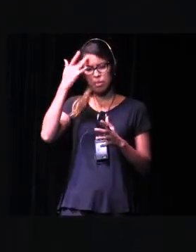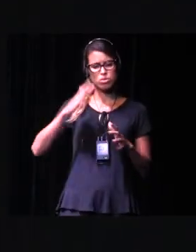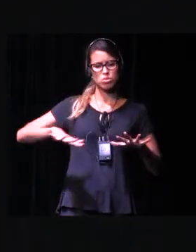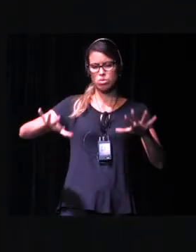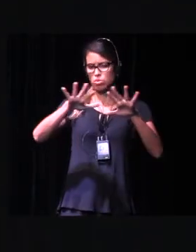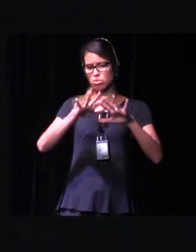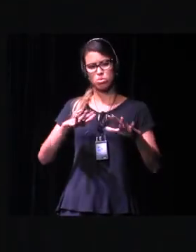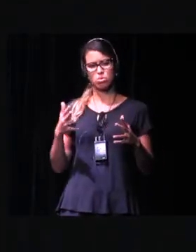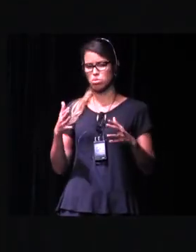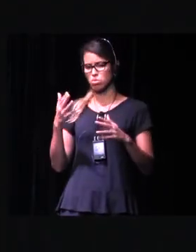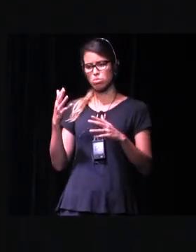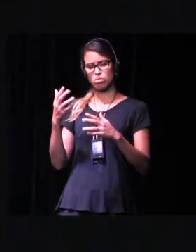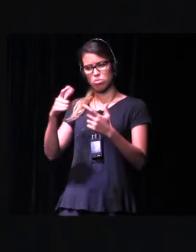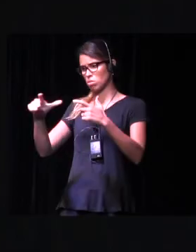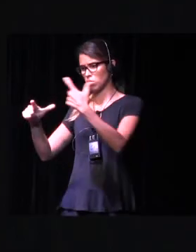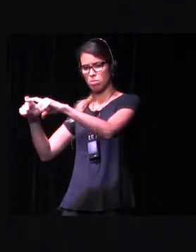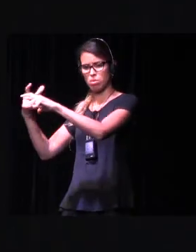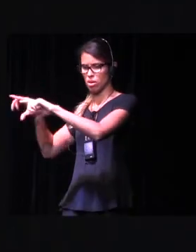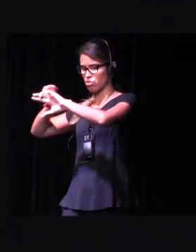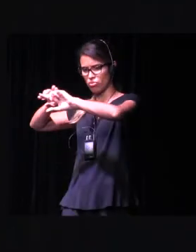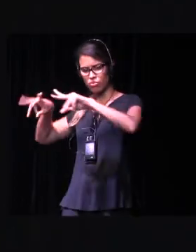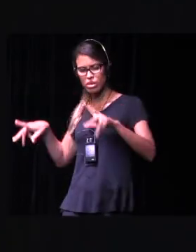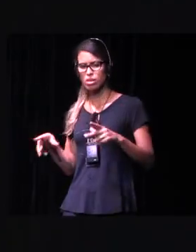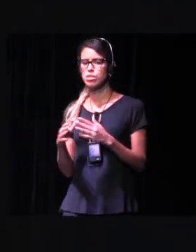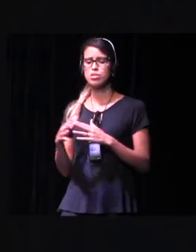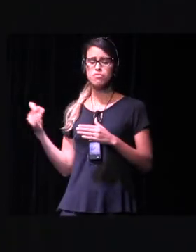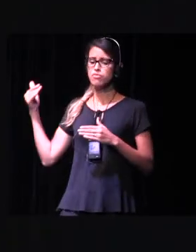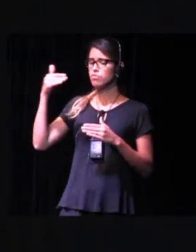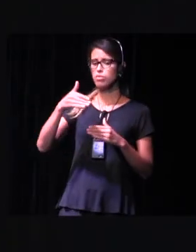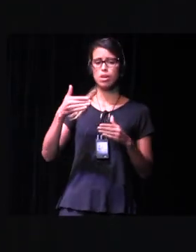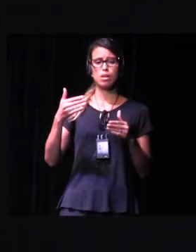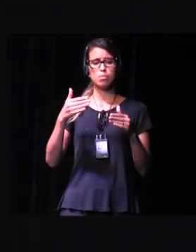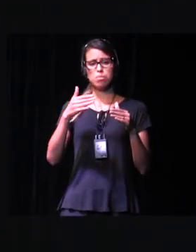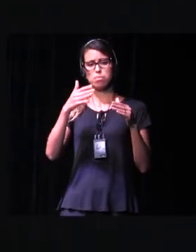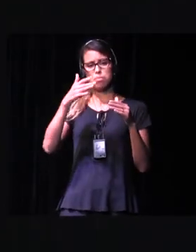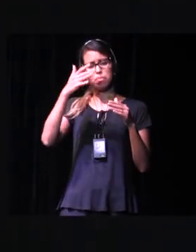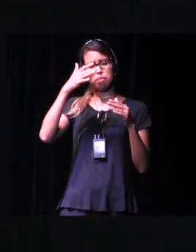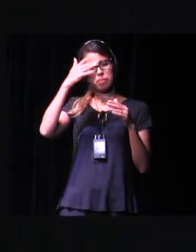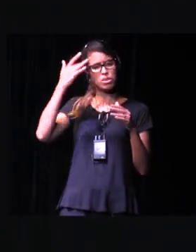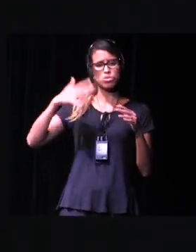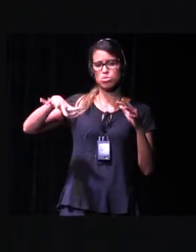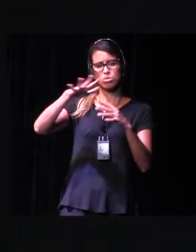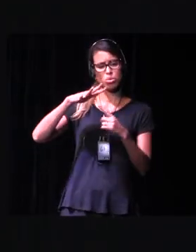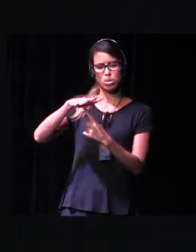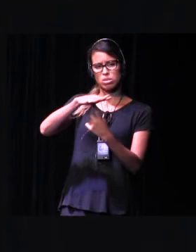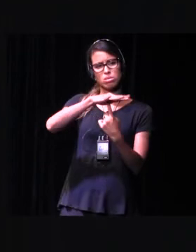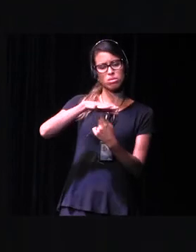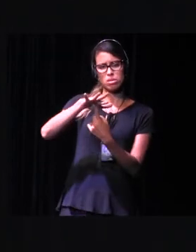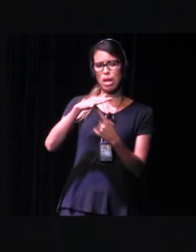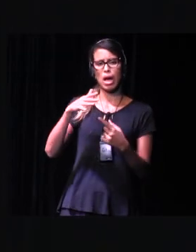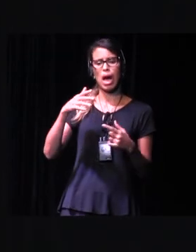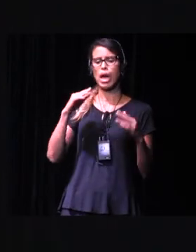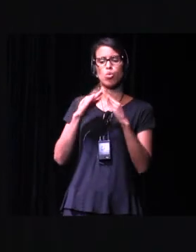outras comunas é o que aconteceu, vai pessoas de outros lugares de Santiago e a comunidade dizia, não,